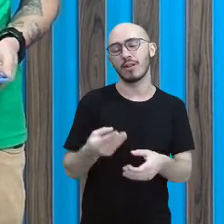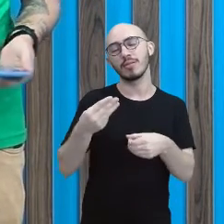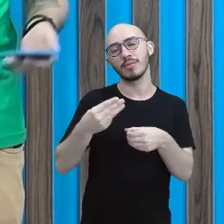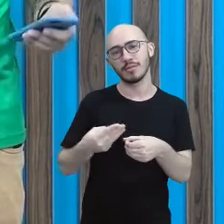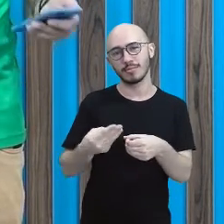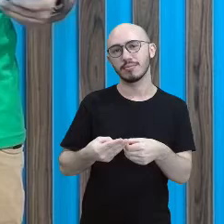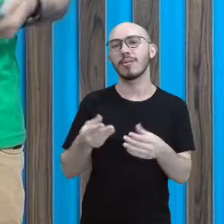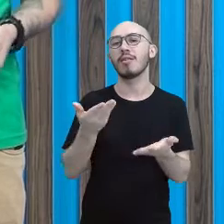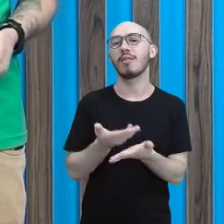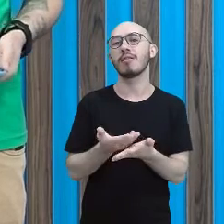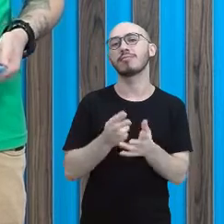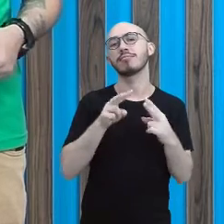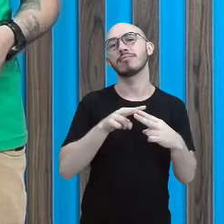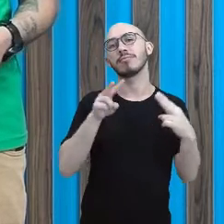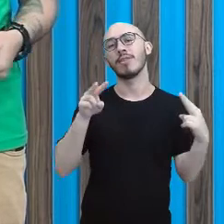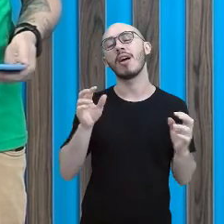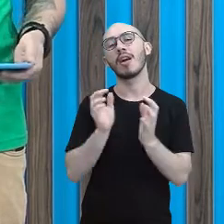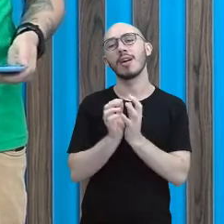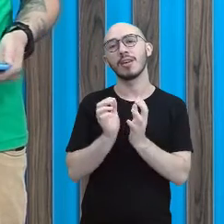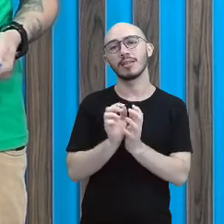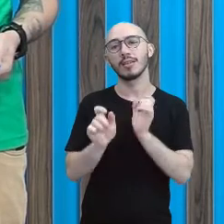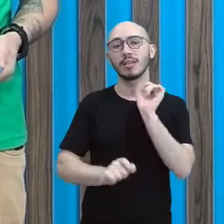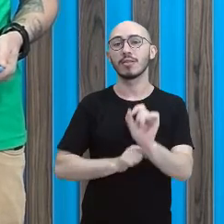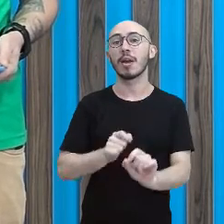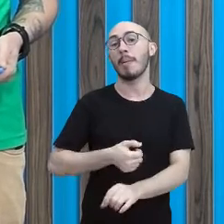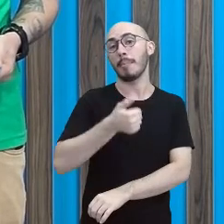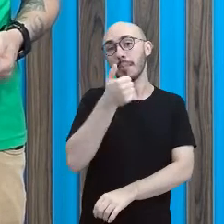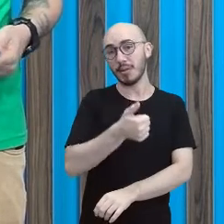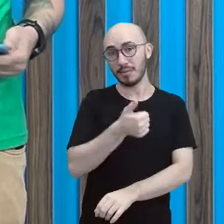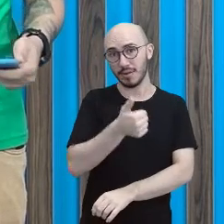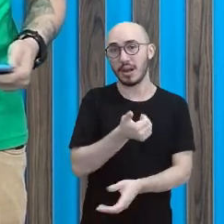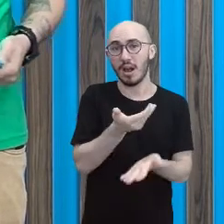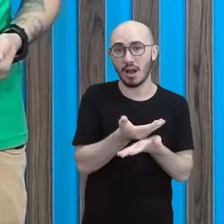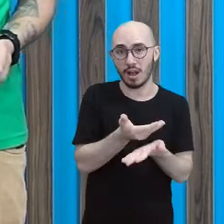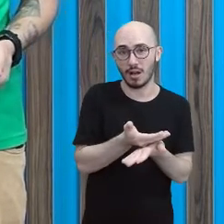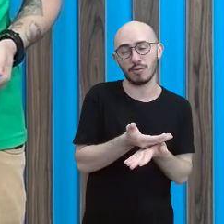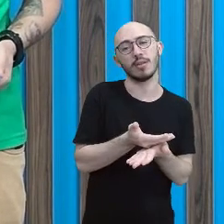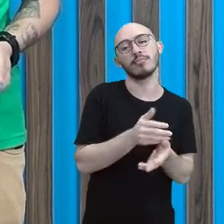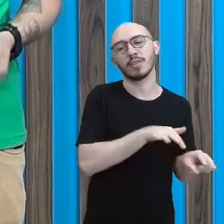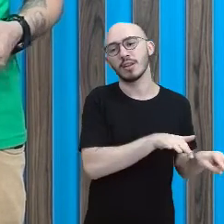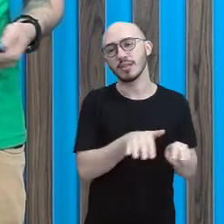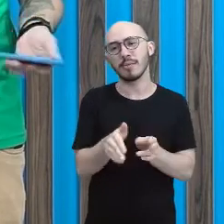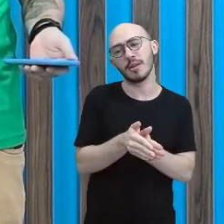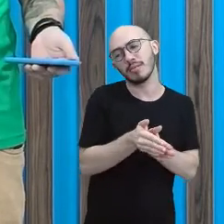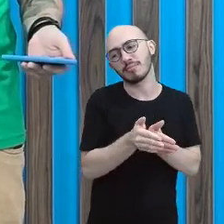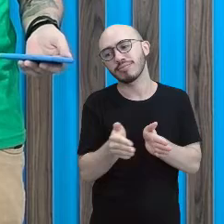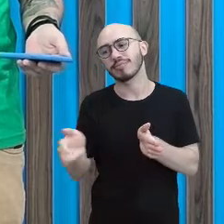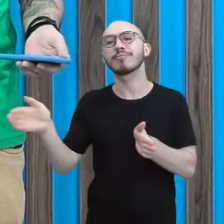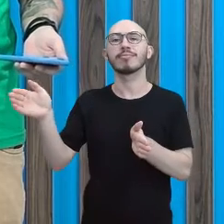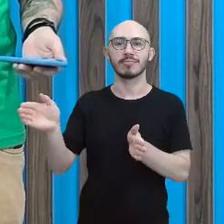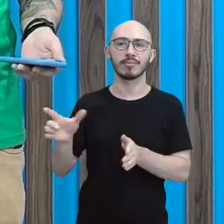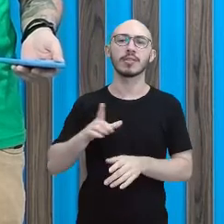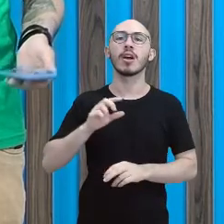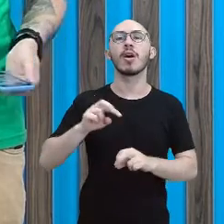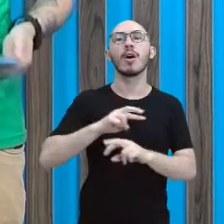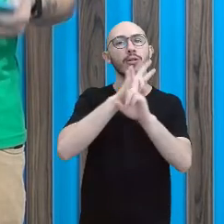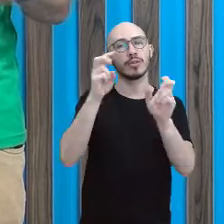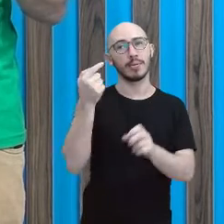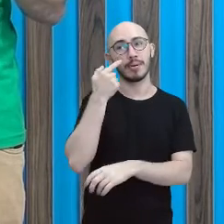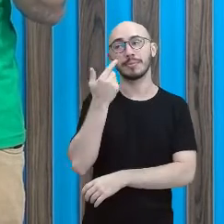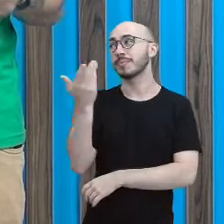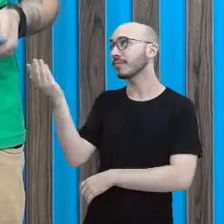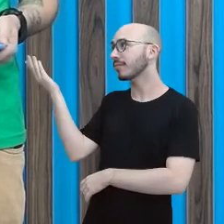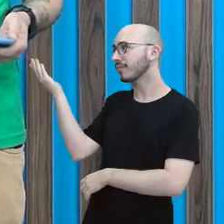do Recife, né? Essa é a primeira de um bloco de 3 aulas dessa semana, onde a gente vai estudar um tema que já está ali na tela, né? Ou